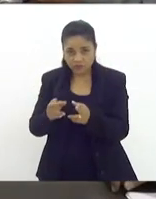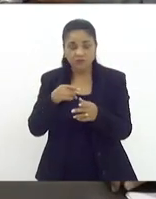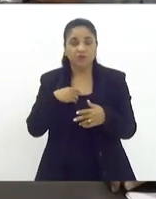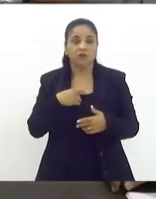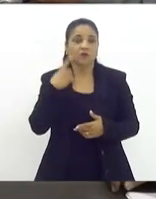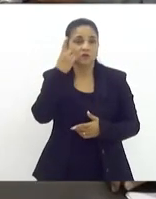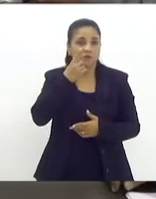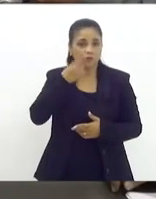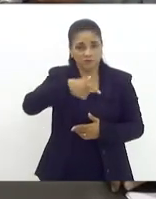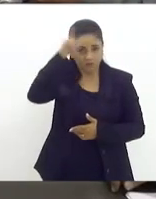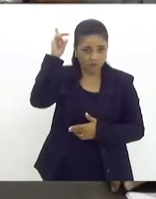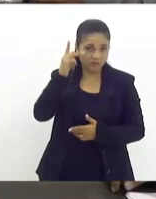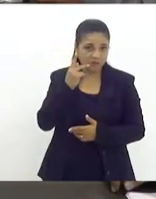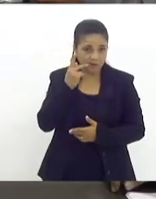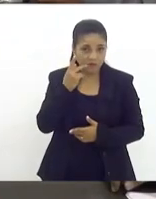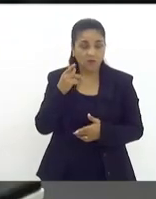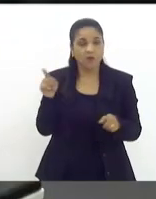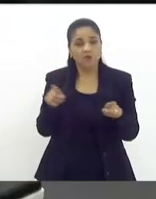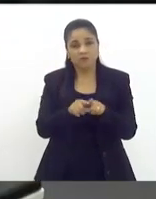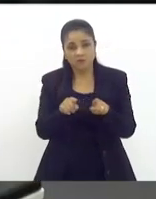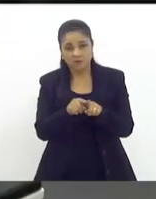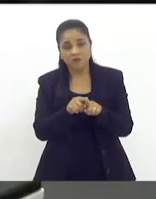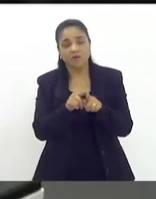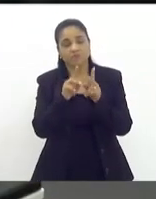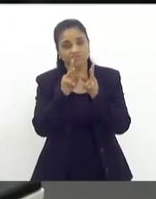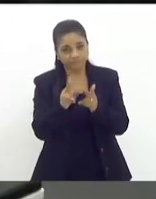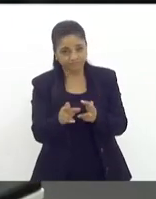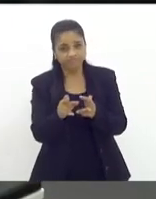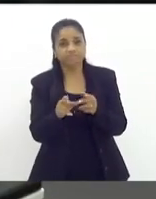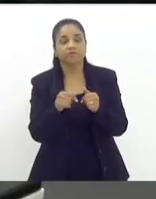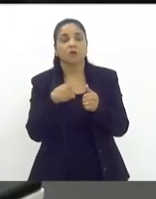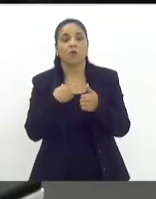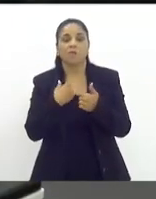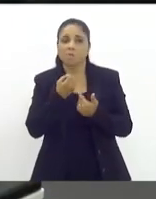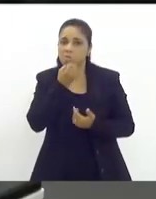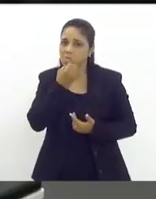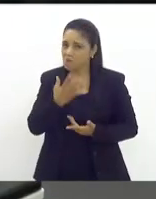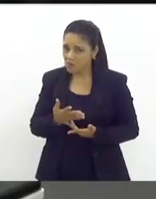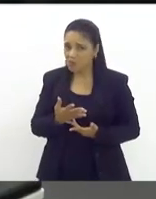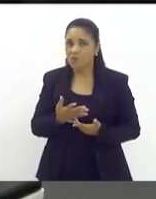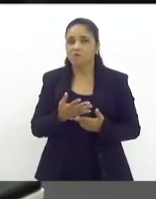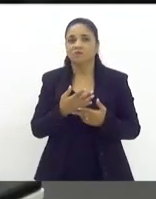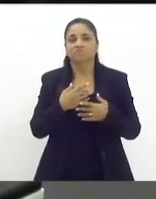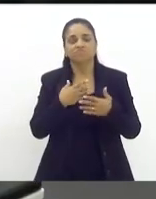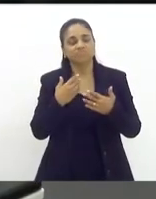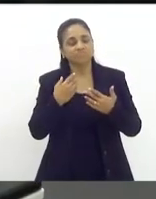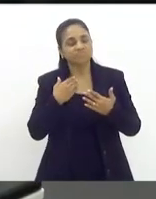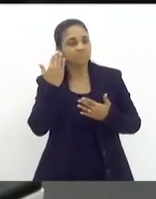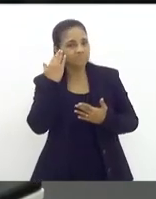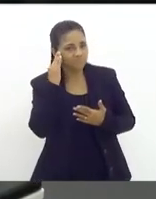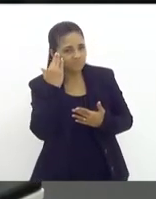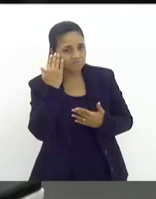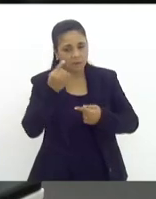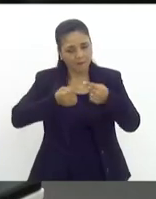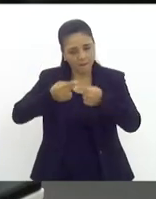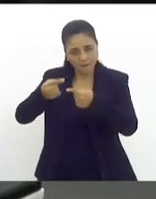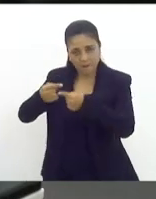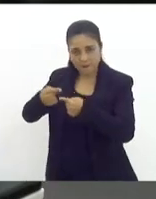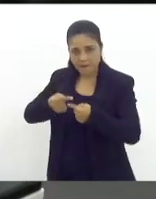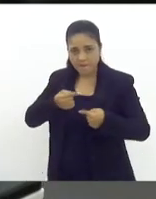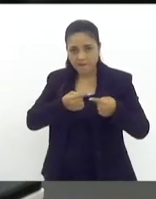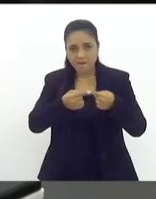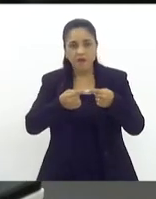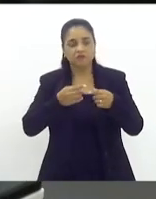Luiz Paulo e considero que isso seja um bom passo para que a gente firme esse entendimento, no sentido do que já